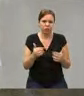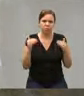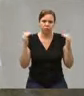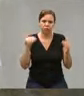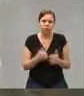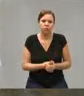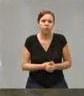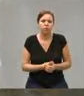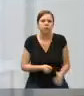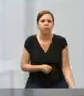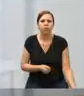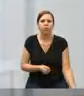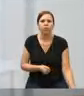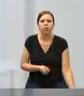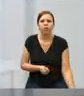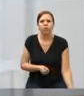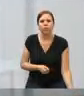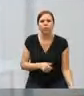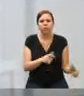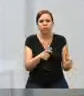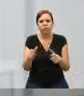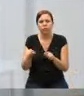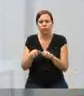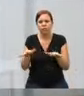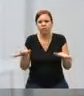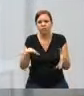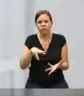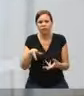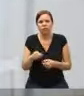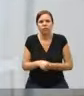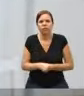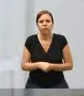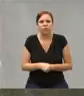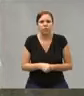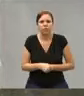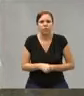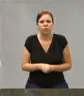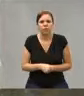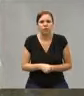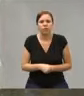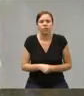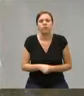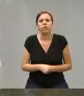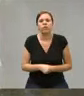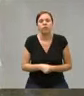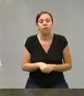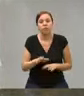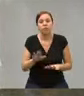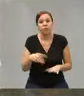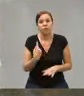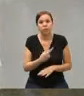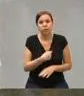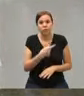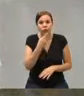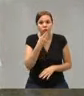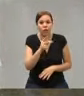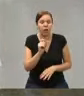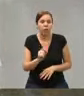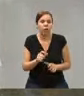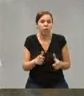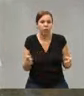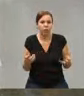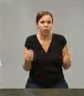grande, né? Começou numa região e se espalhou pelo mundo, né? Praticamente, né? Apesar da gente falar que